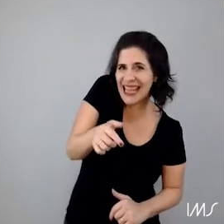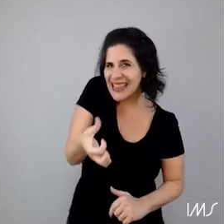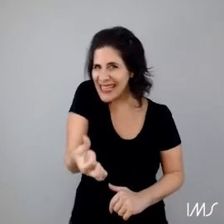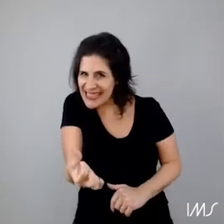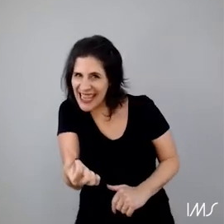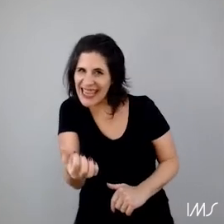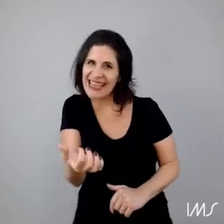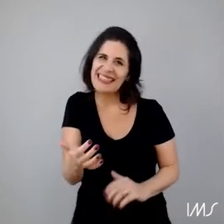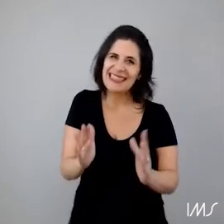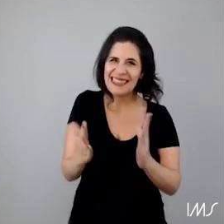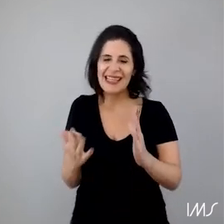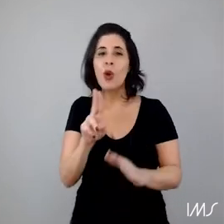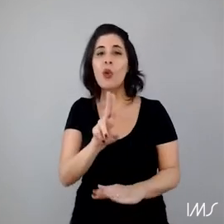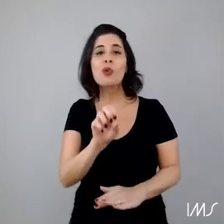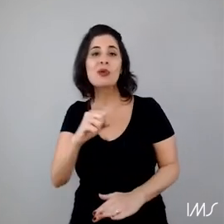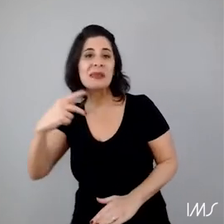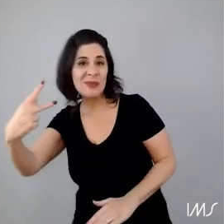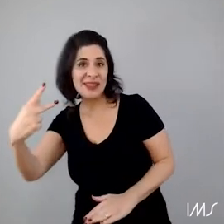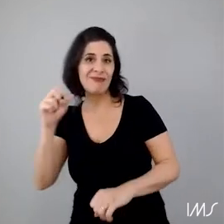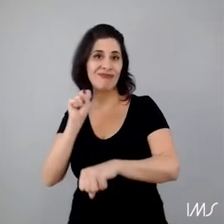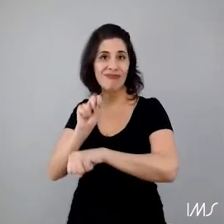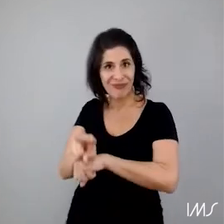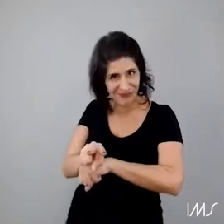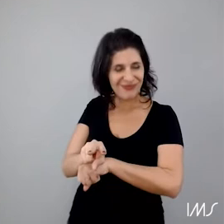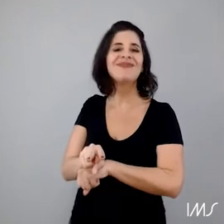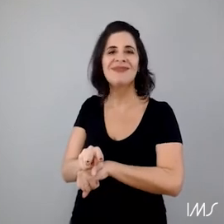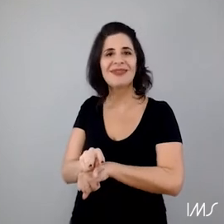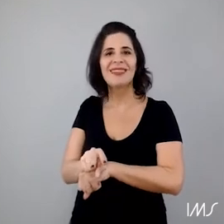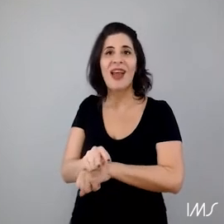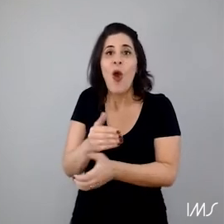logo nos primeiros meses de ingresso na universidade,